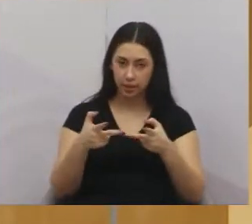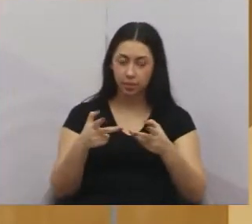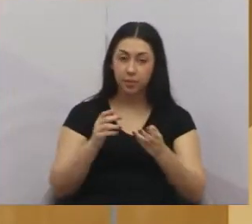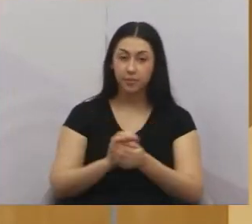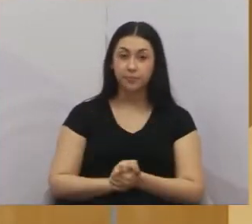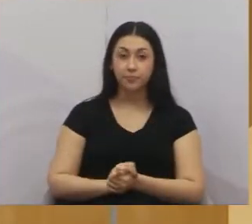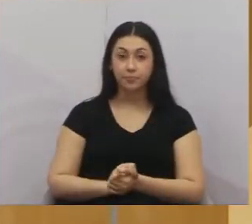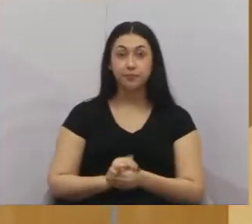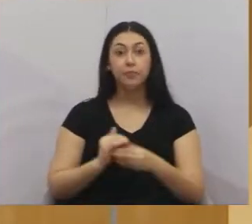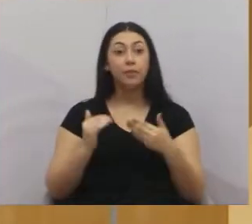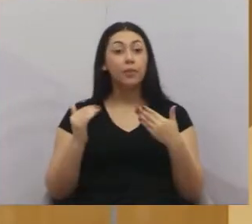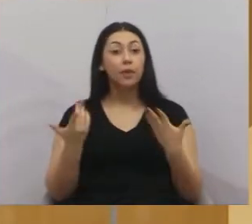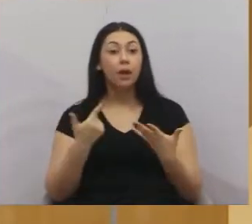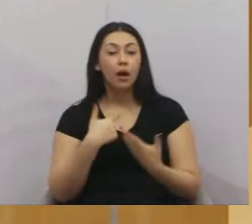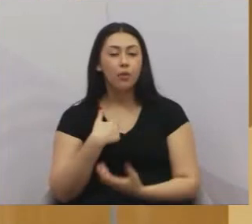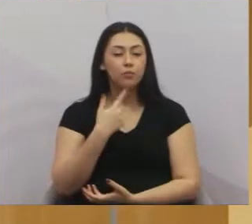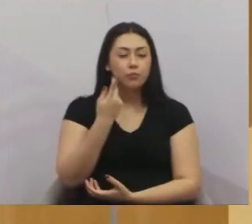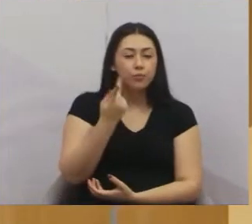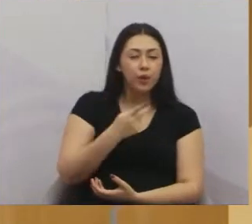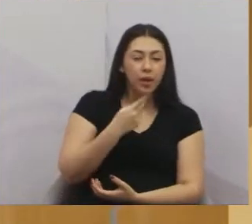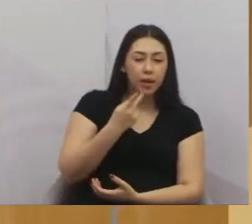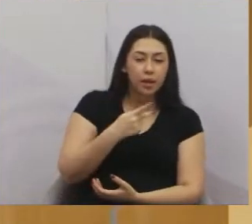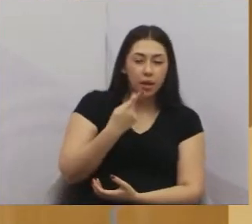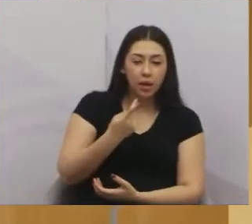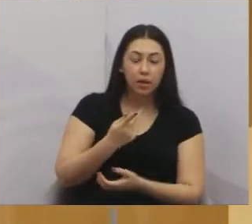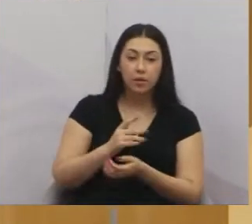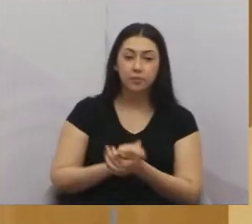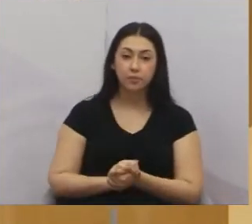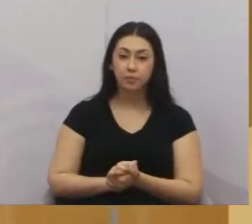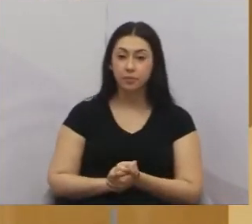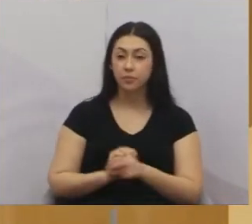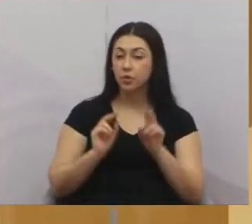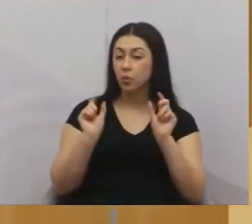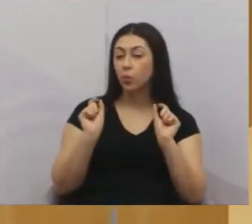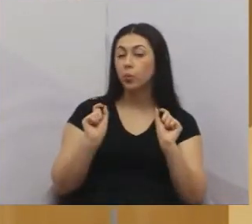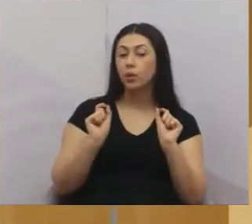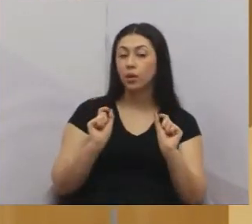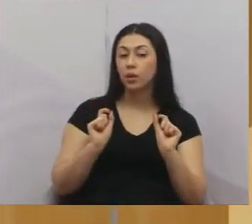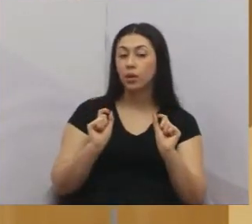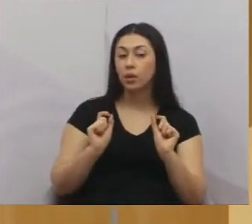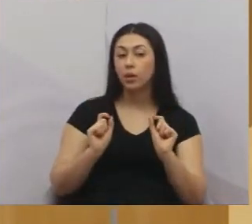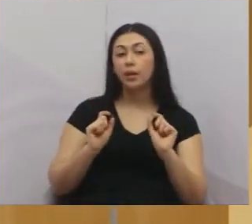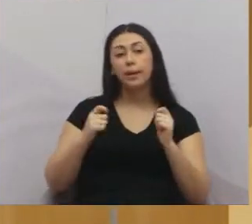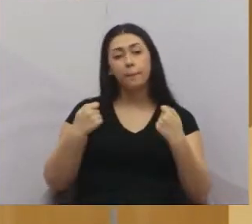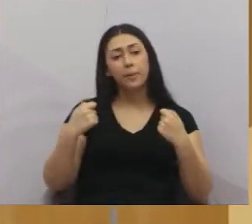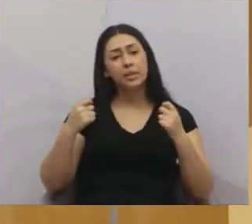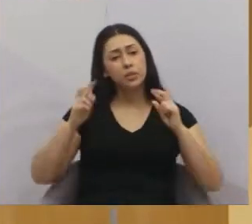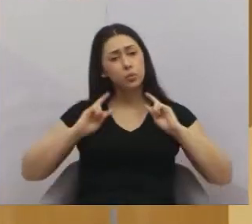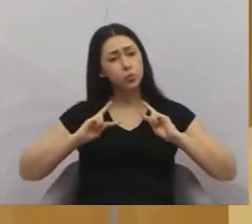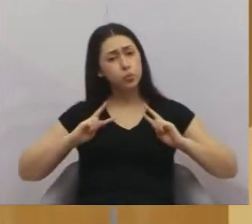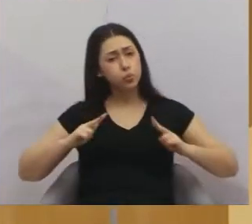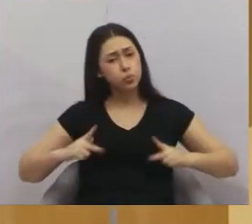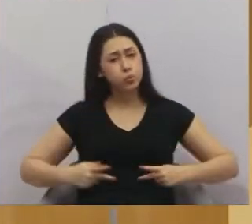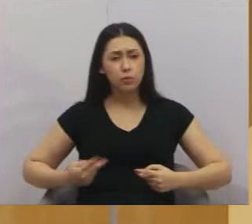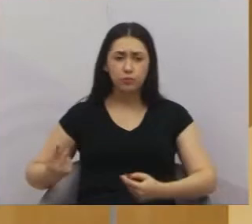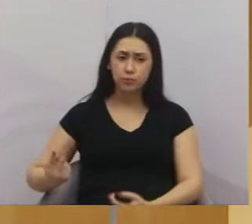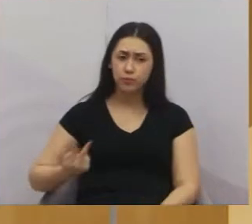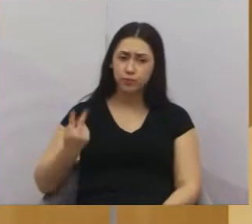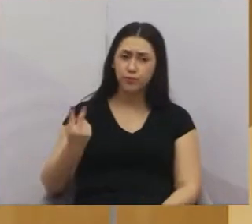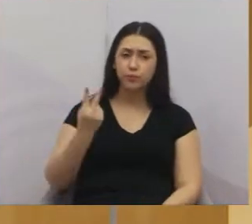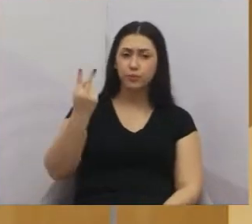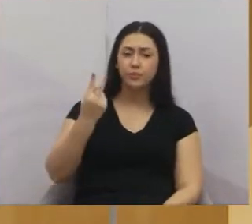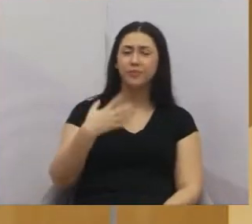E, na ocasião, eu falei um pouquinho sobre a valorização do ser humano. Eu